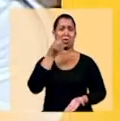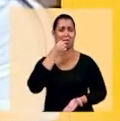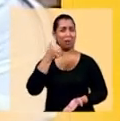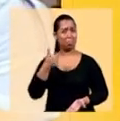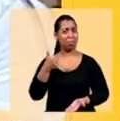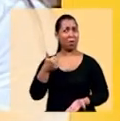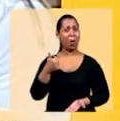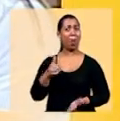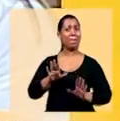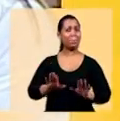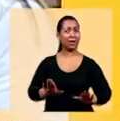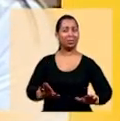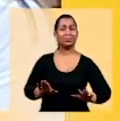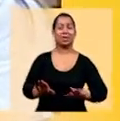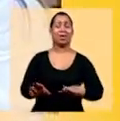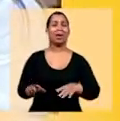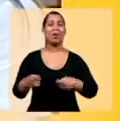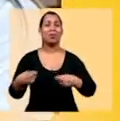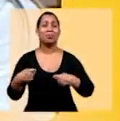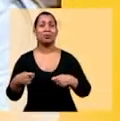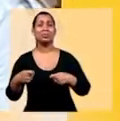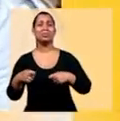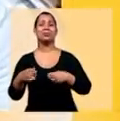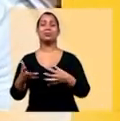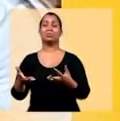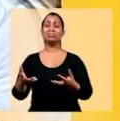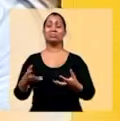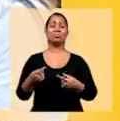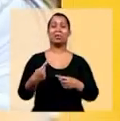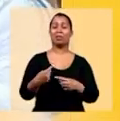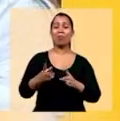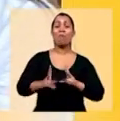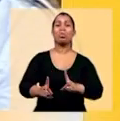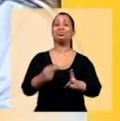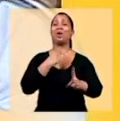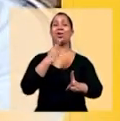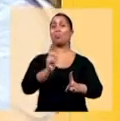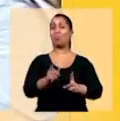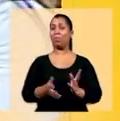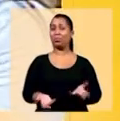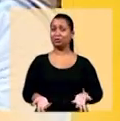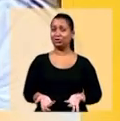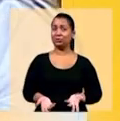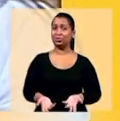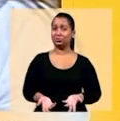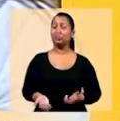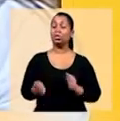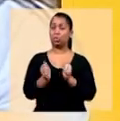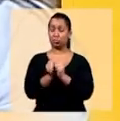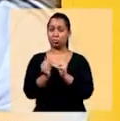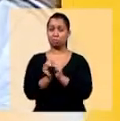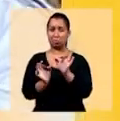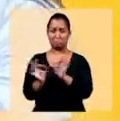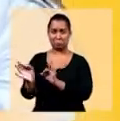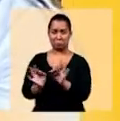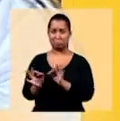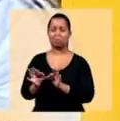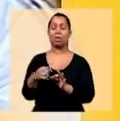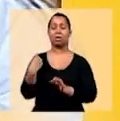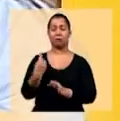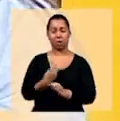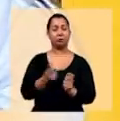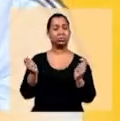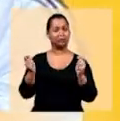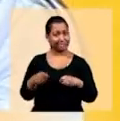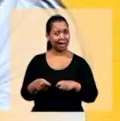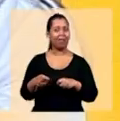bom, porém eu tenho que tomar uma providência porque esse assédio não pode continuar. Então, em conjunto com a psicologia organizacional, vamos interceder,